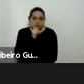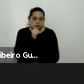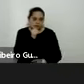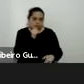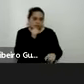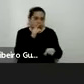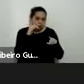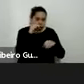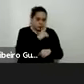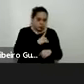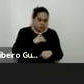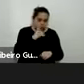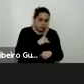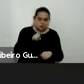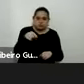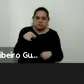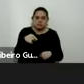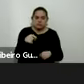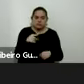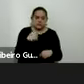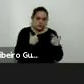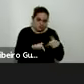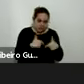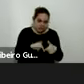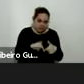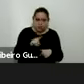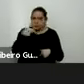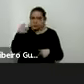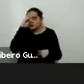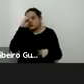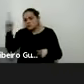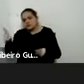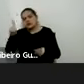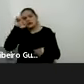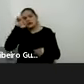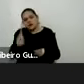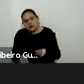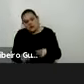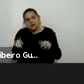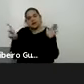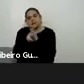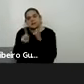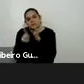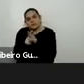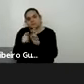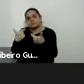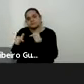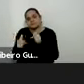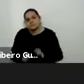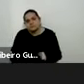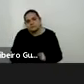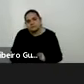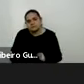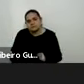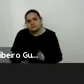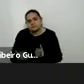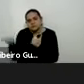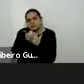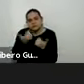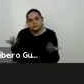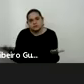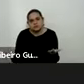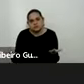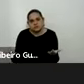durante a semana, o trabalhador não receberá como hora extra, vai ficar afastado de sua família, e é isso que vai acabar